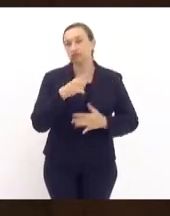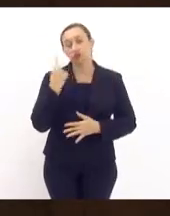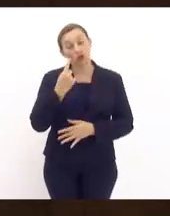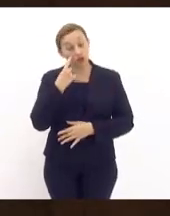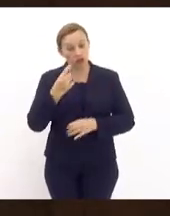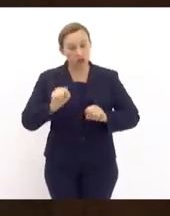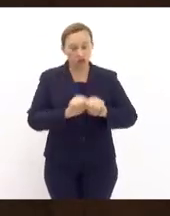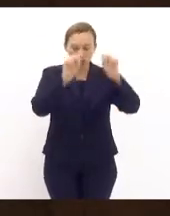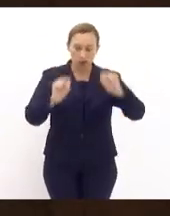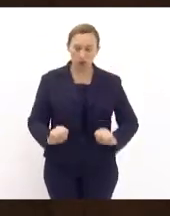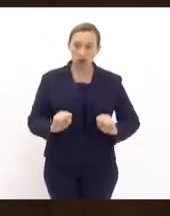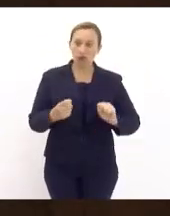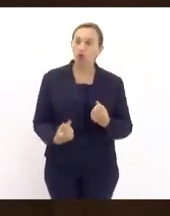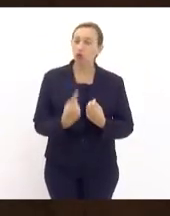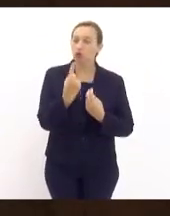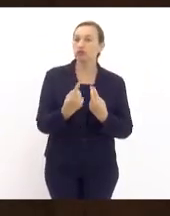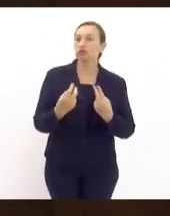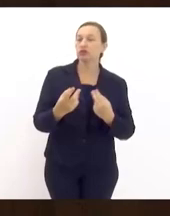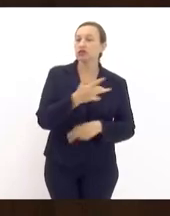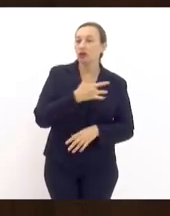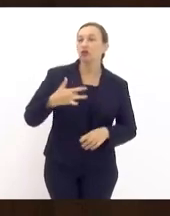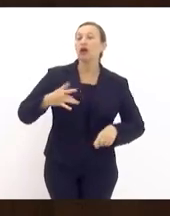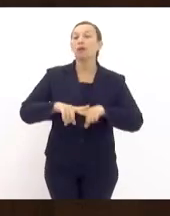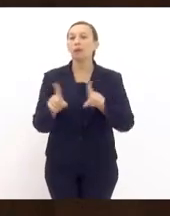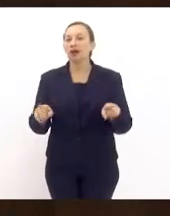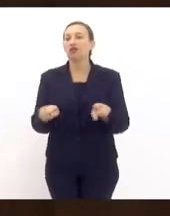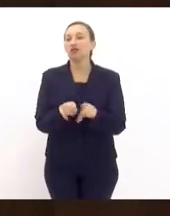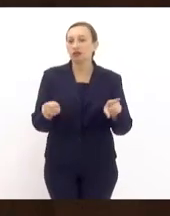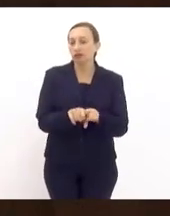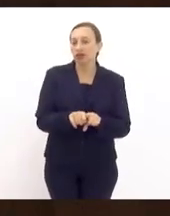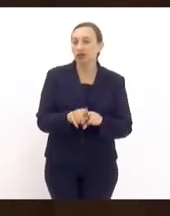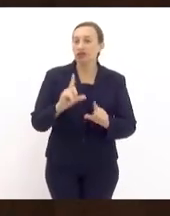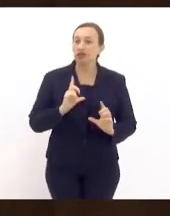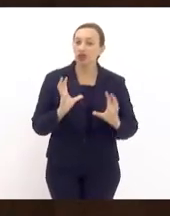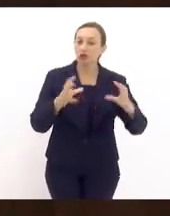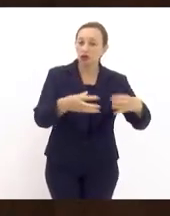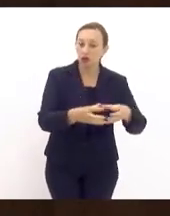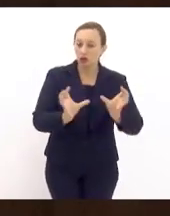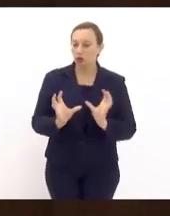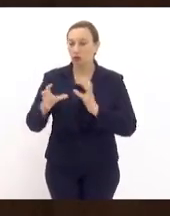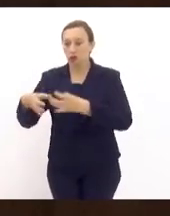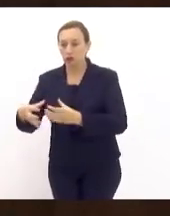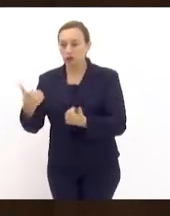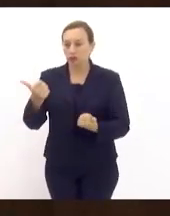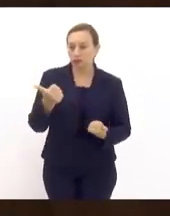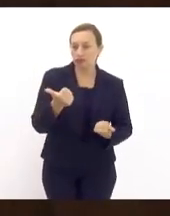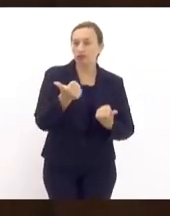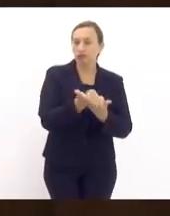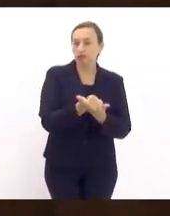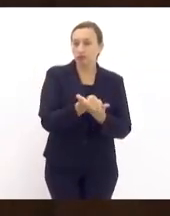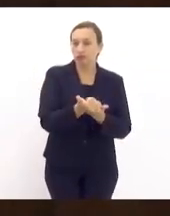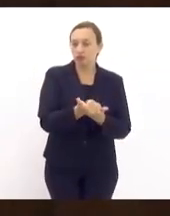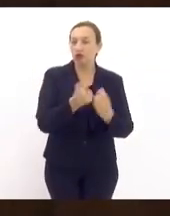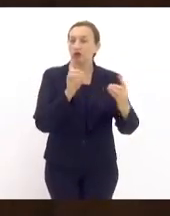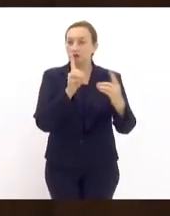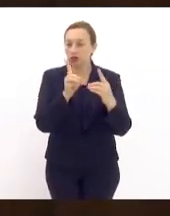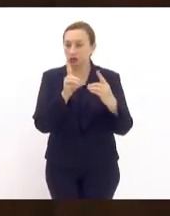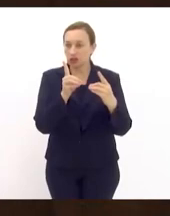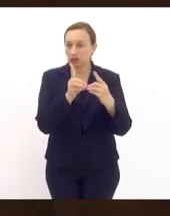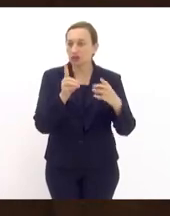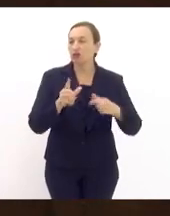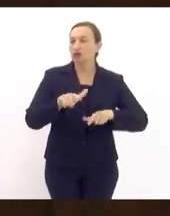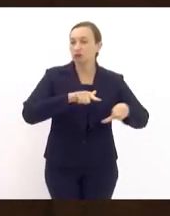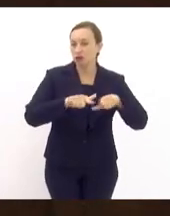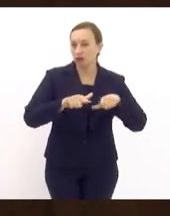Sistema Único de Saúde, mas também ter esses polos de atendimento girados exatamente para o